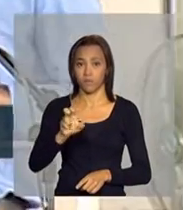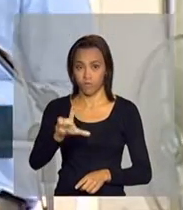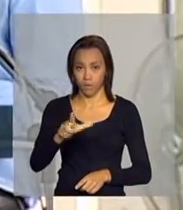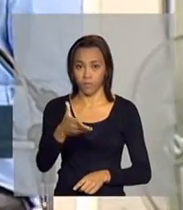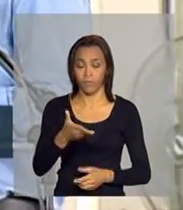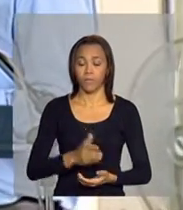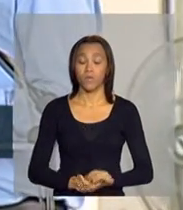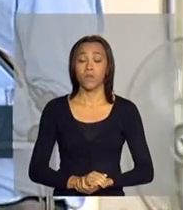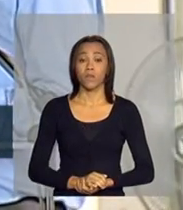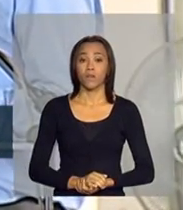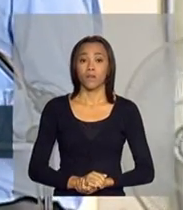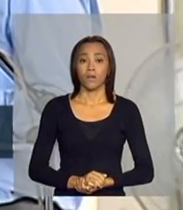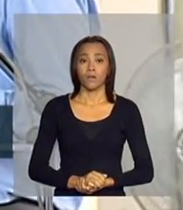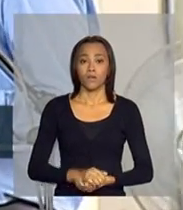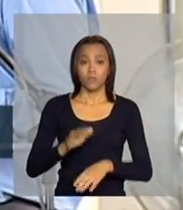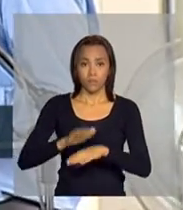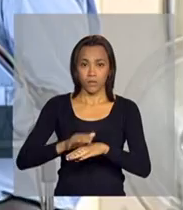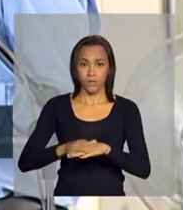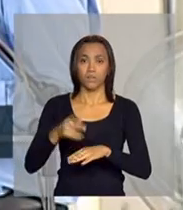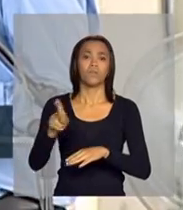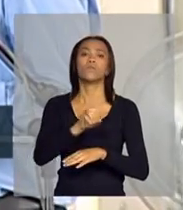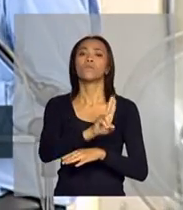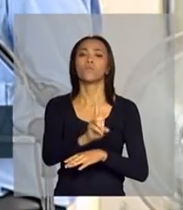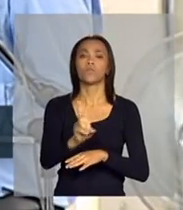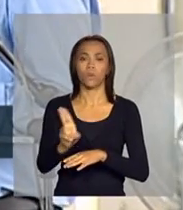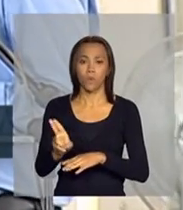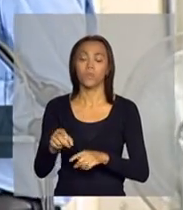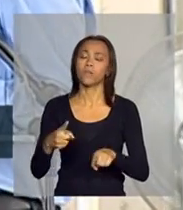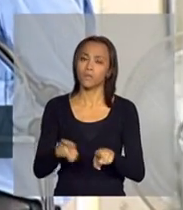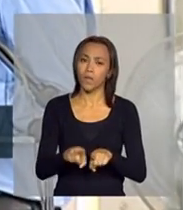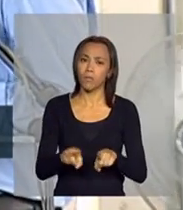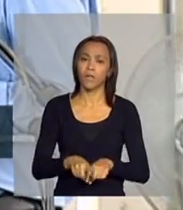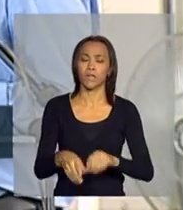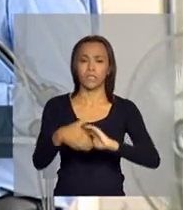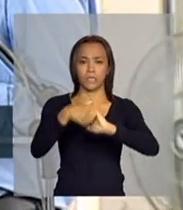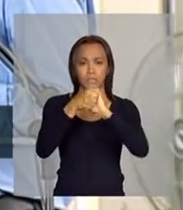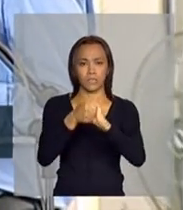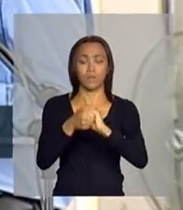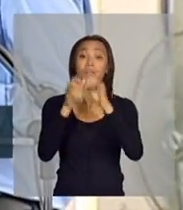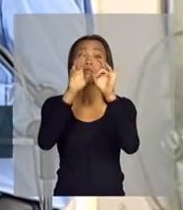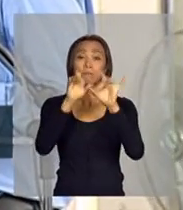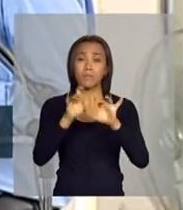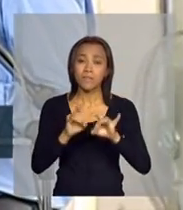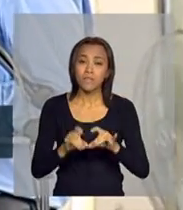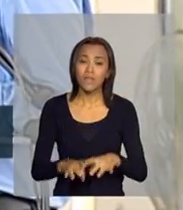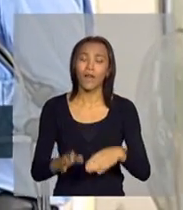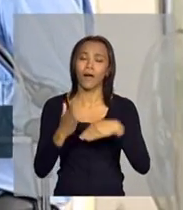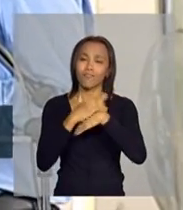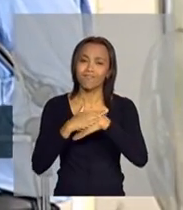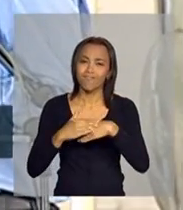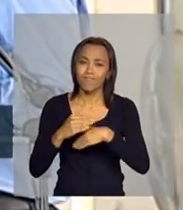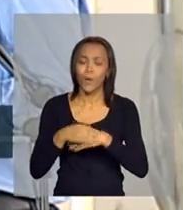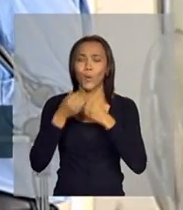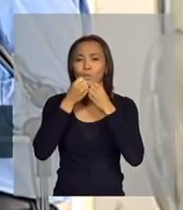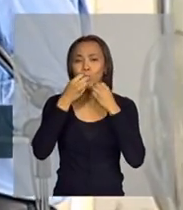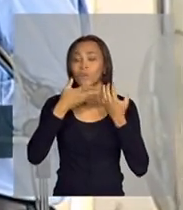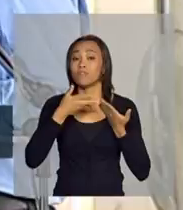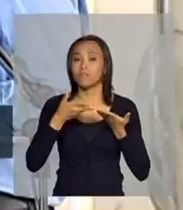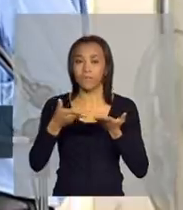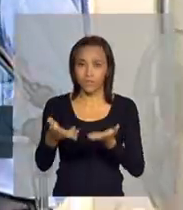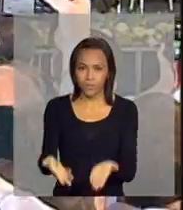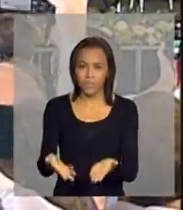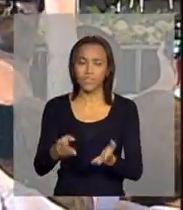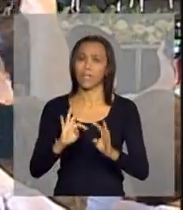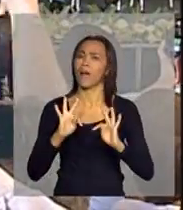Em seus nomes, eu quero fazer uma saudação especial, carinhosa, dar as boas-vindas